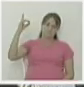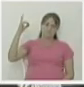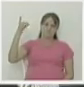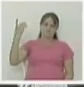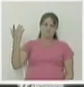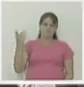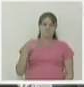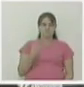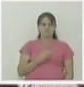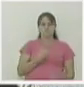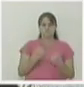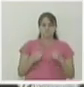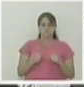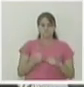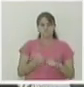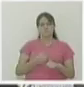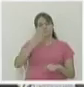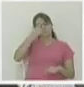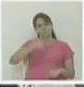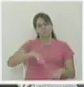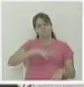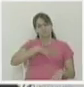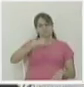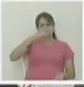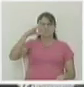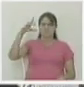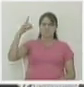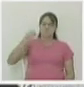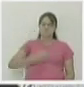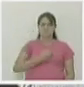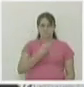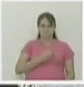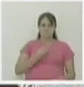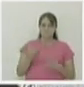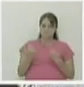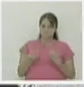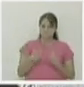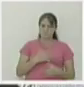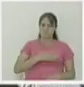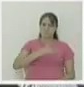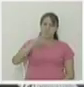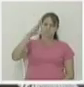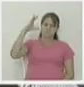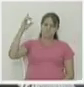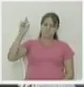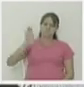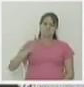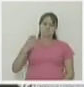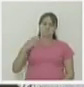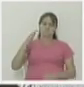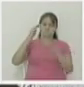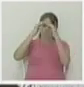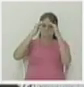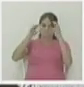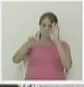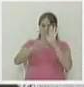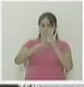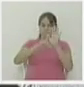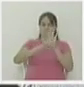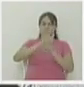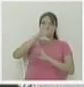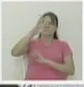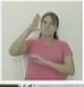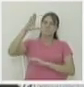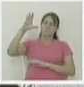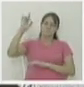temos que agir como filhos de Deus. E daí vamos viver a lei de Deus, mas porque já somos